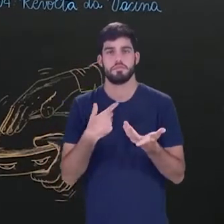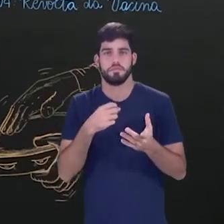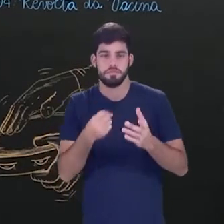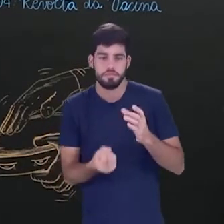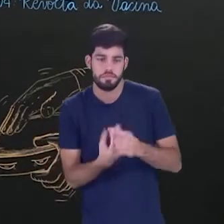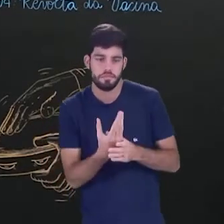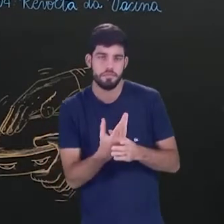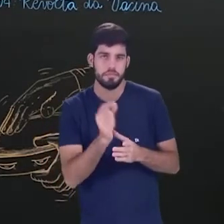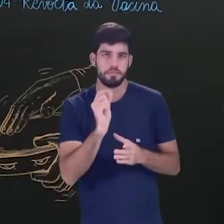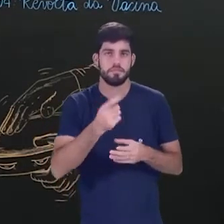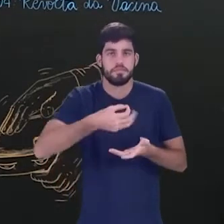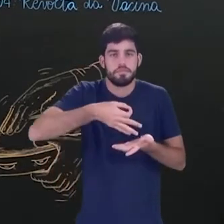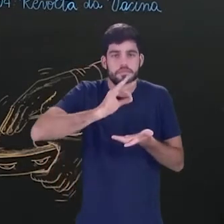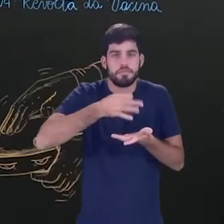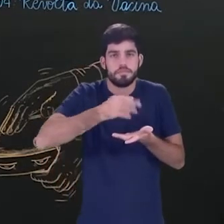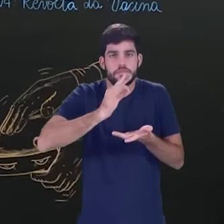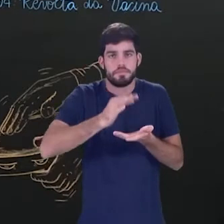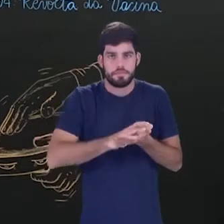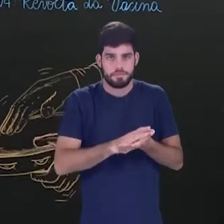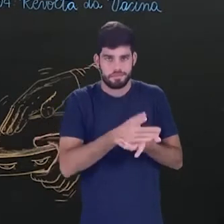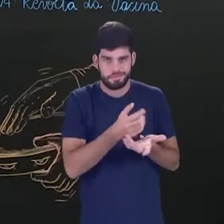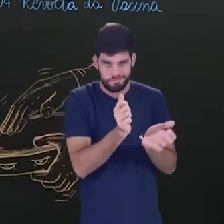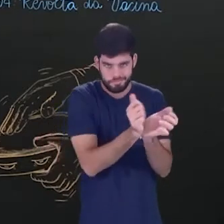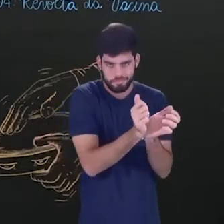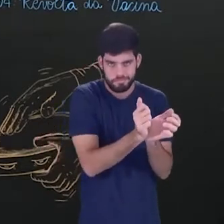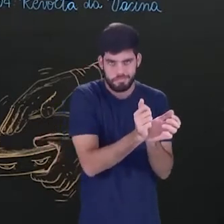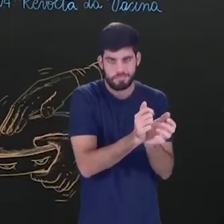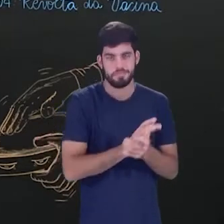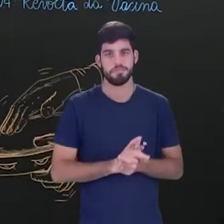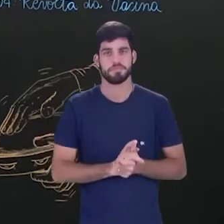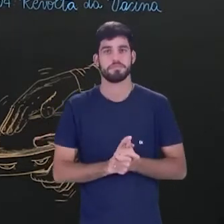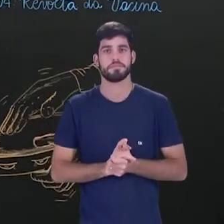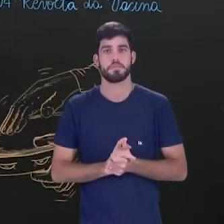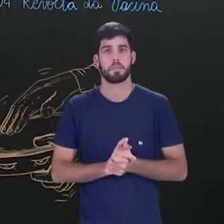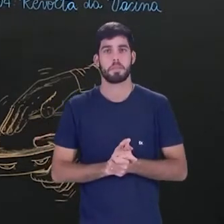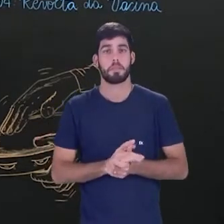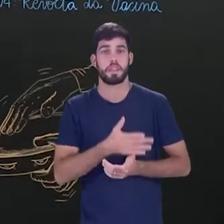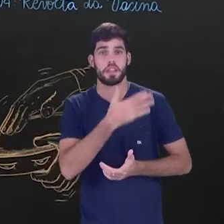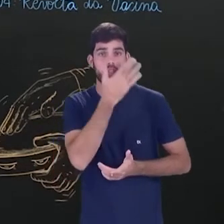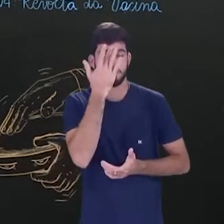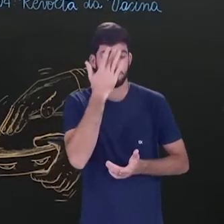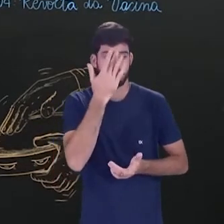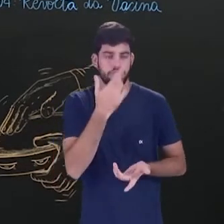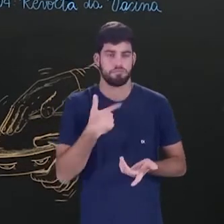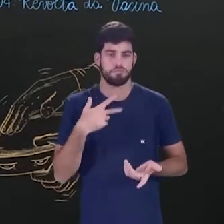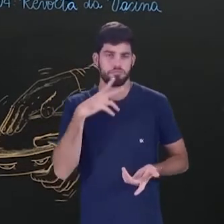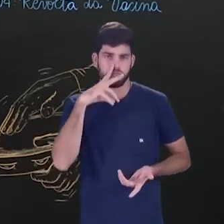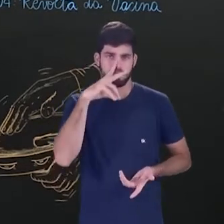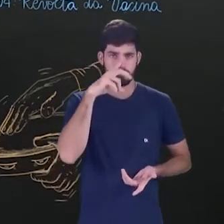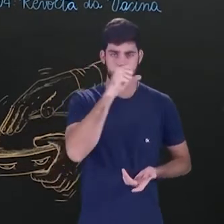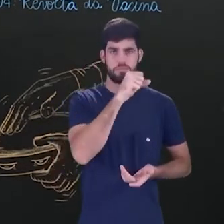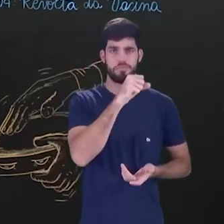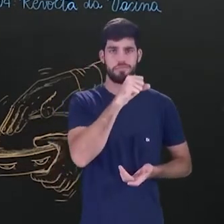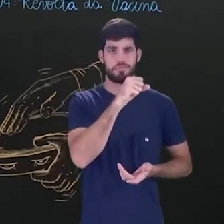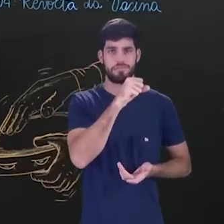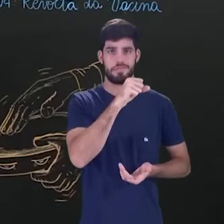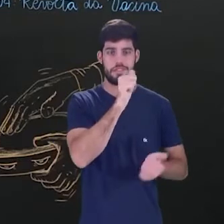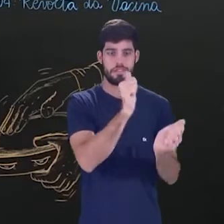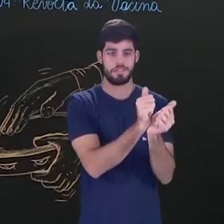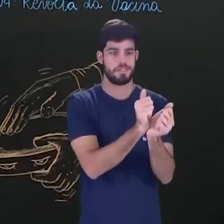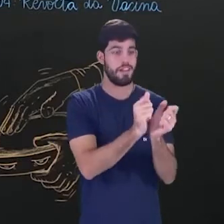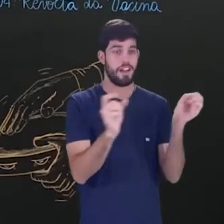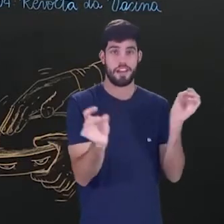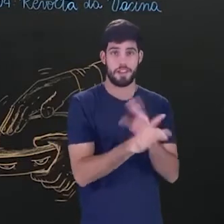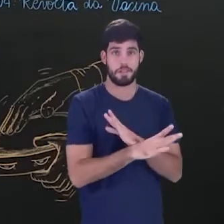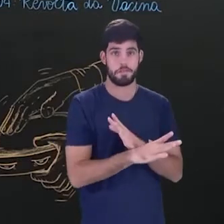obra escrava. Então, no momento que o movimento abolicionista ganha força e a abolição acontece, o Império